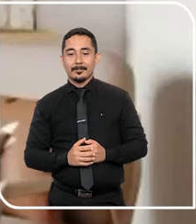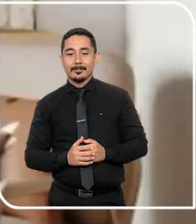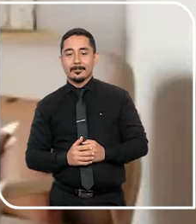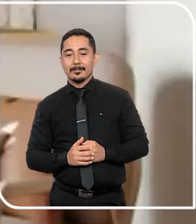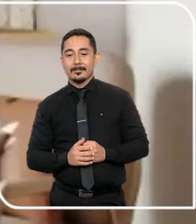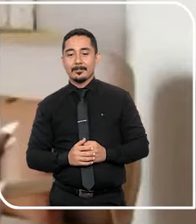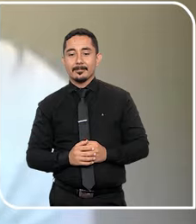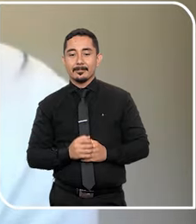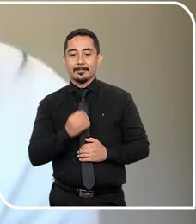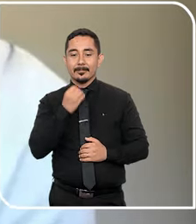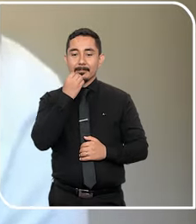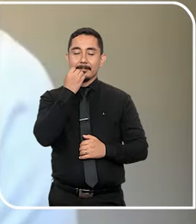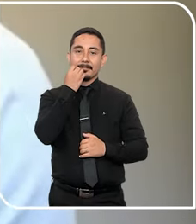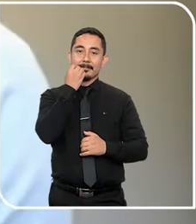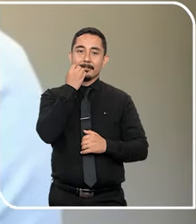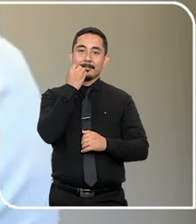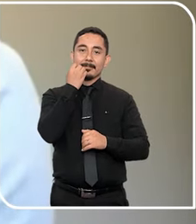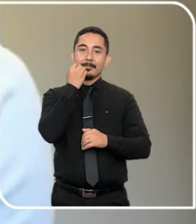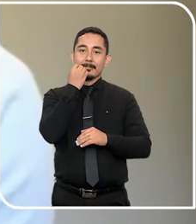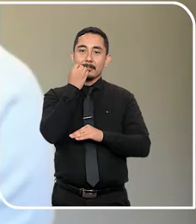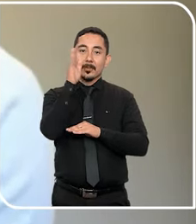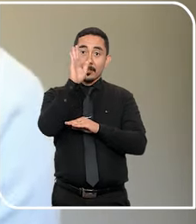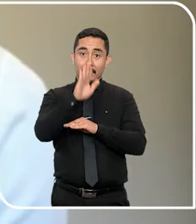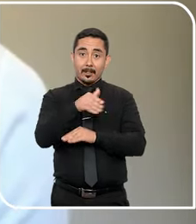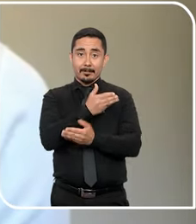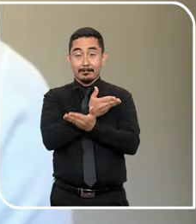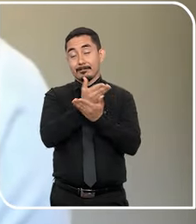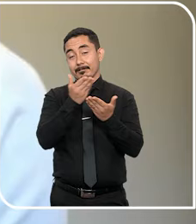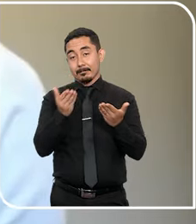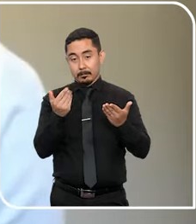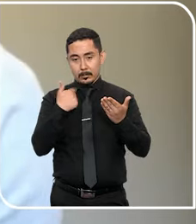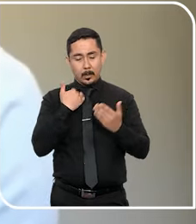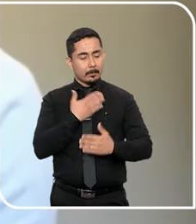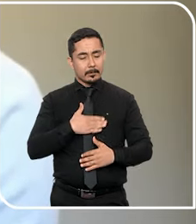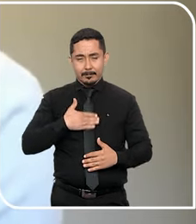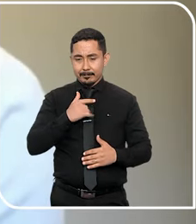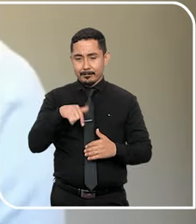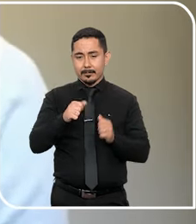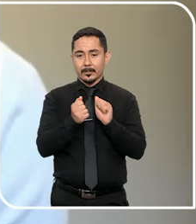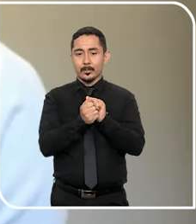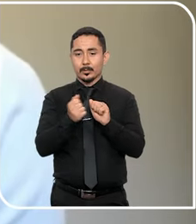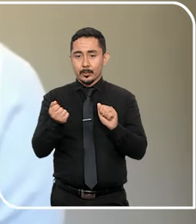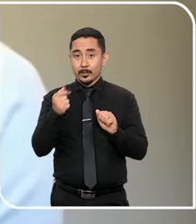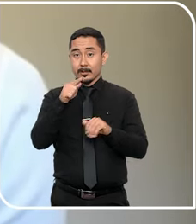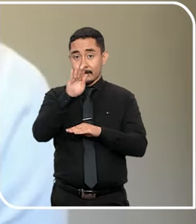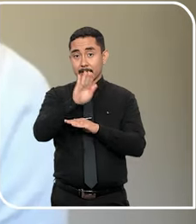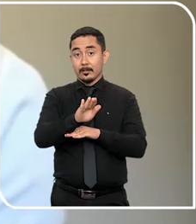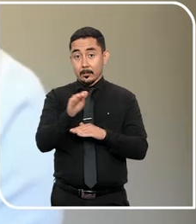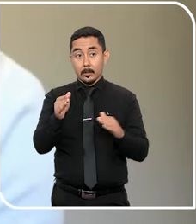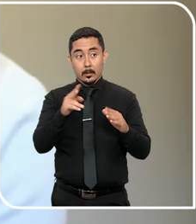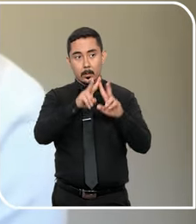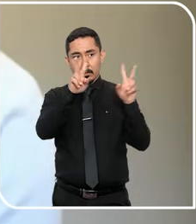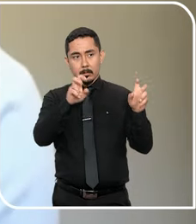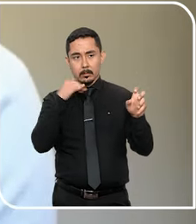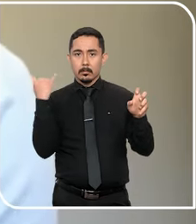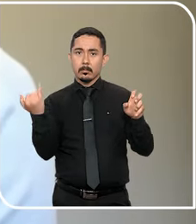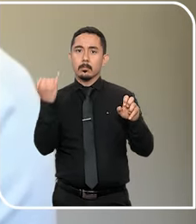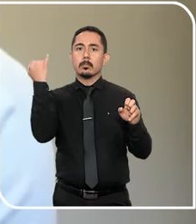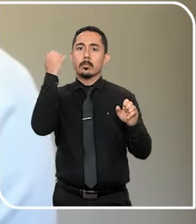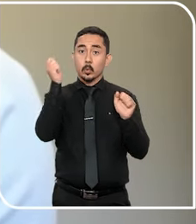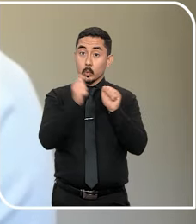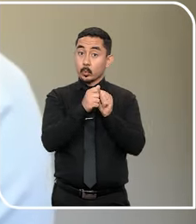obrigada boa tarde a todos e a todas é um prazer est aqui nessa nessa tarde discutindo esse tema tão